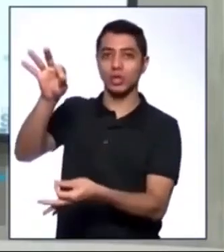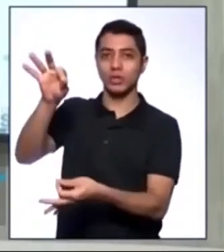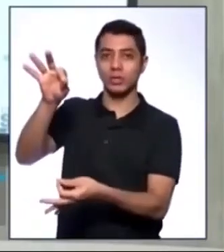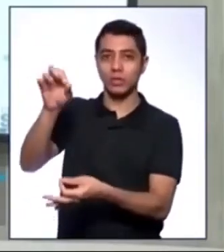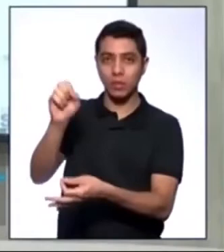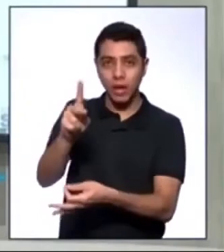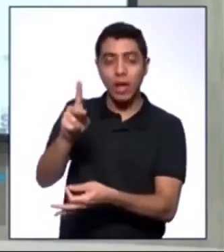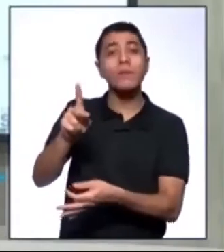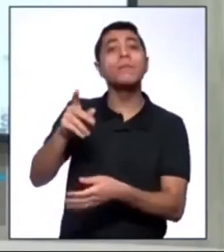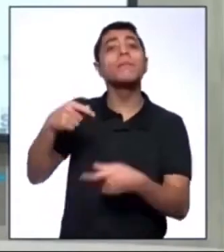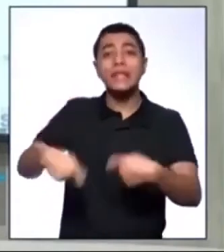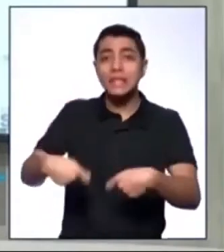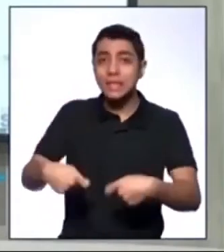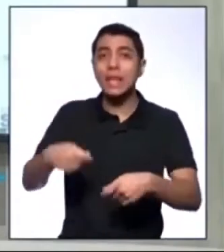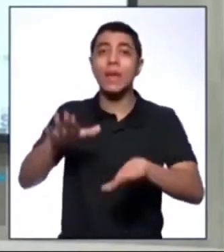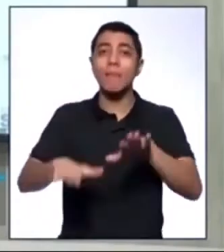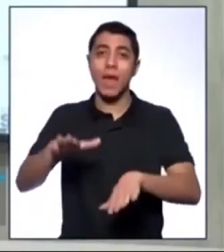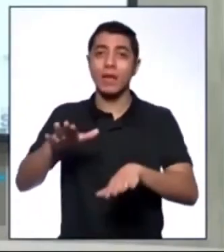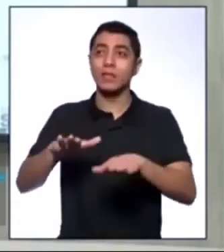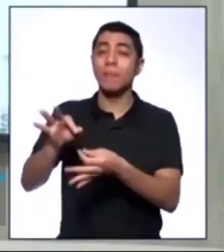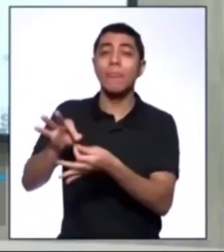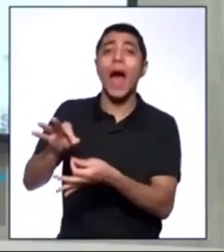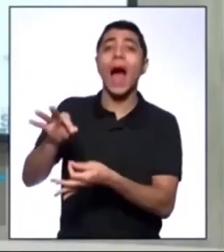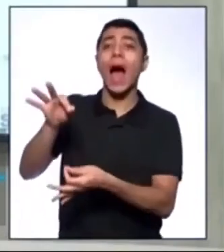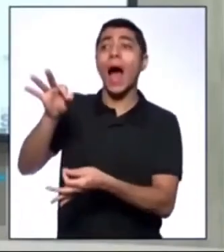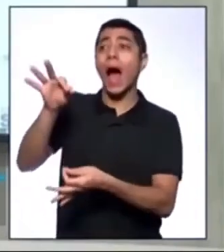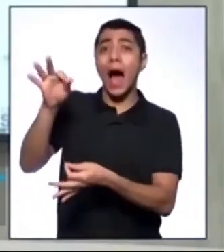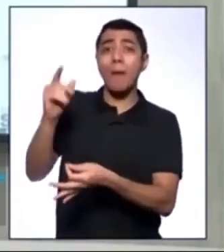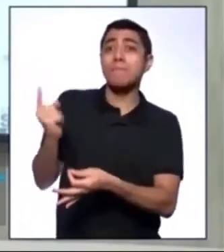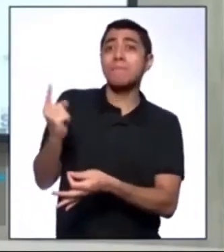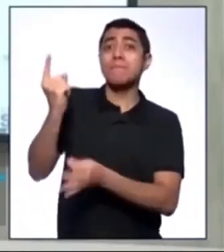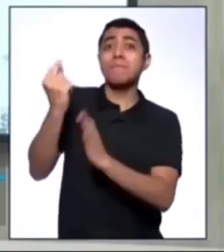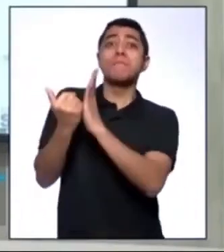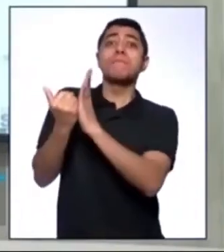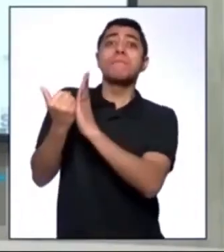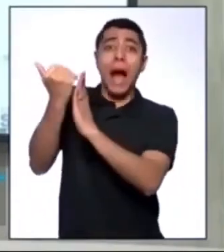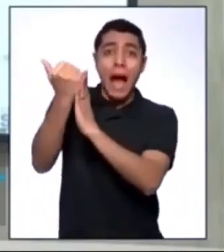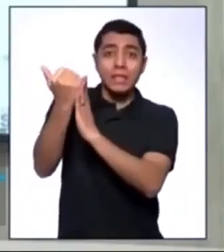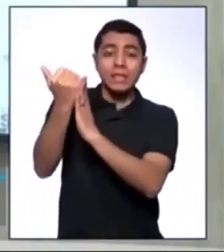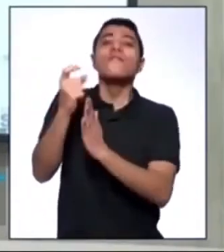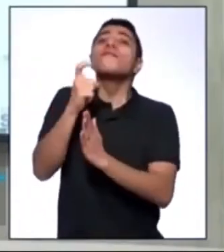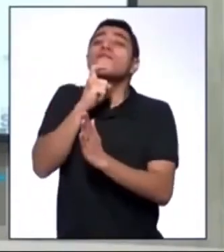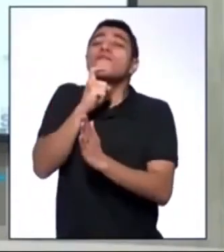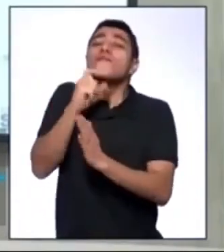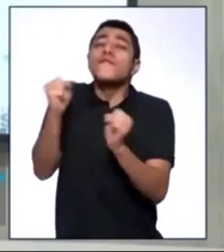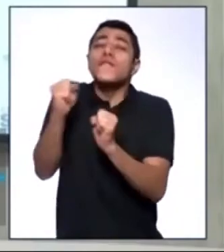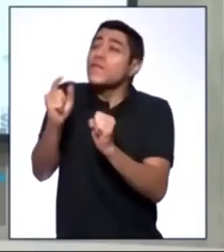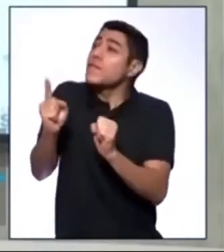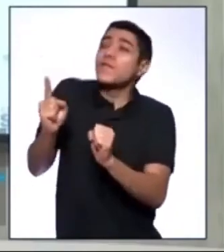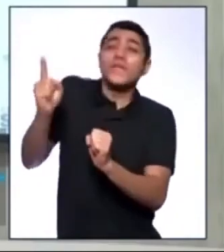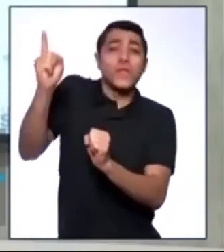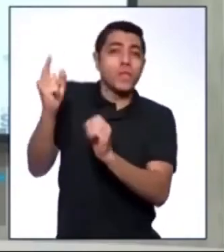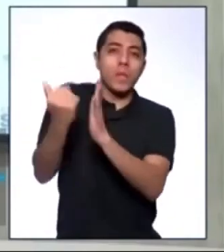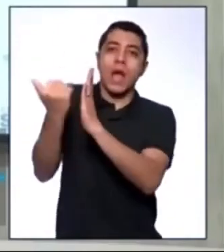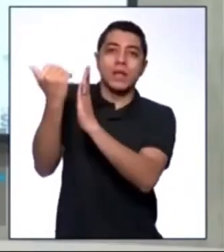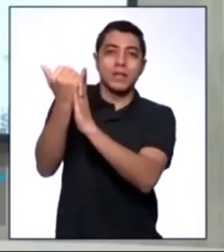a altitude. Quanto mais alto, mais frio. Beleza? Ótimo. Agora, como a gente analisa tudo isso?